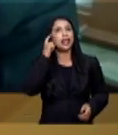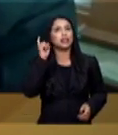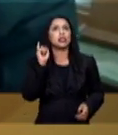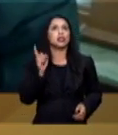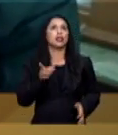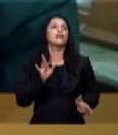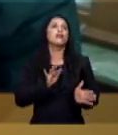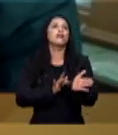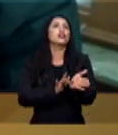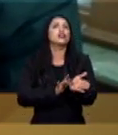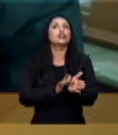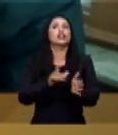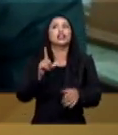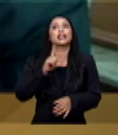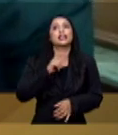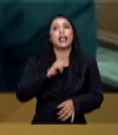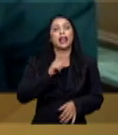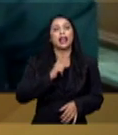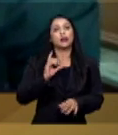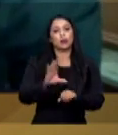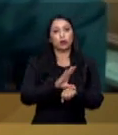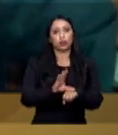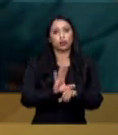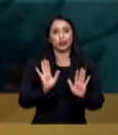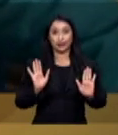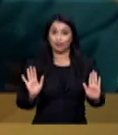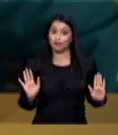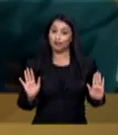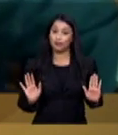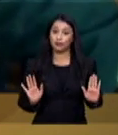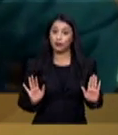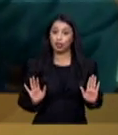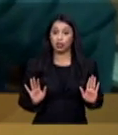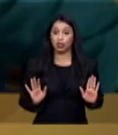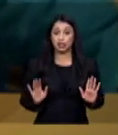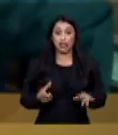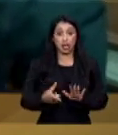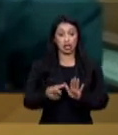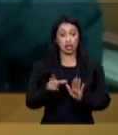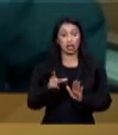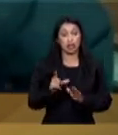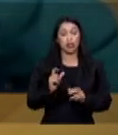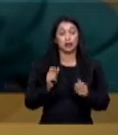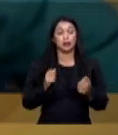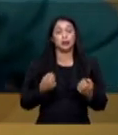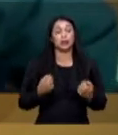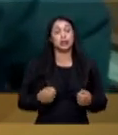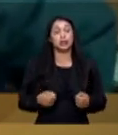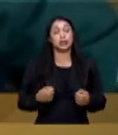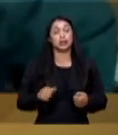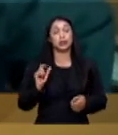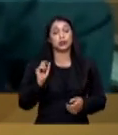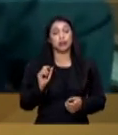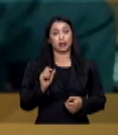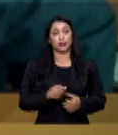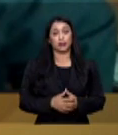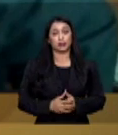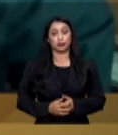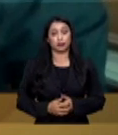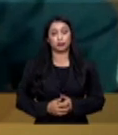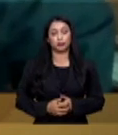Federal, mas não se deve, ante a